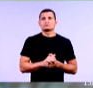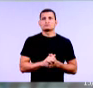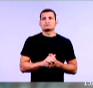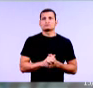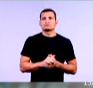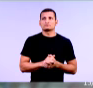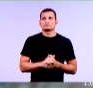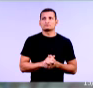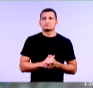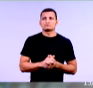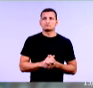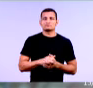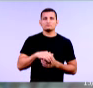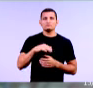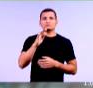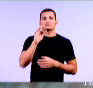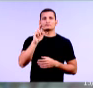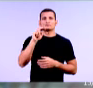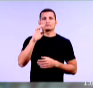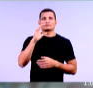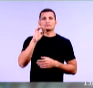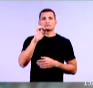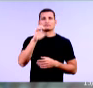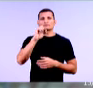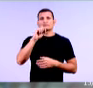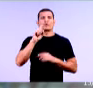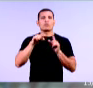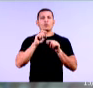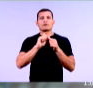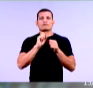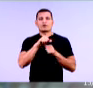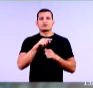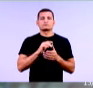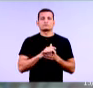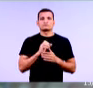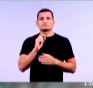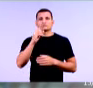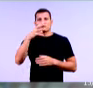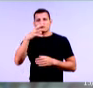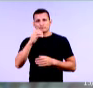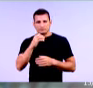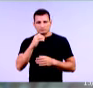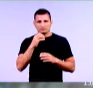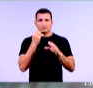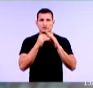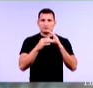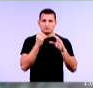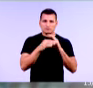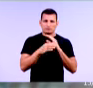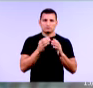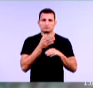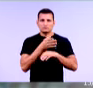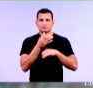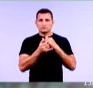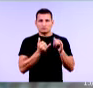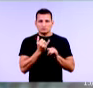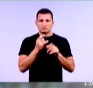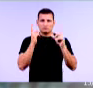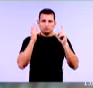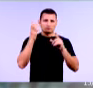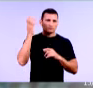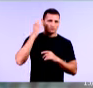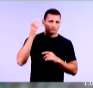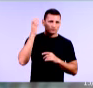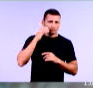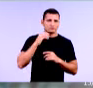E as funções do celular: ligar, mandar mensagem, mandar e-mail, acessar a internet, tirar foto, ouvir música,